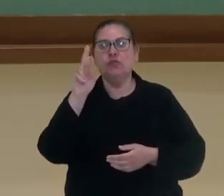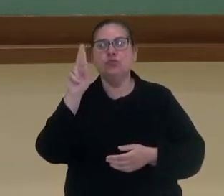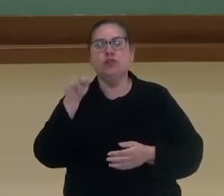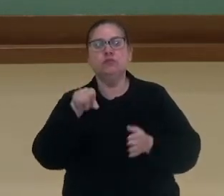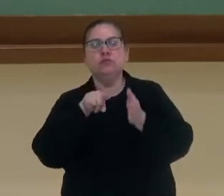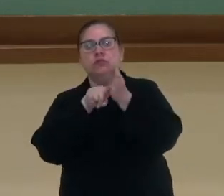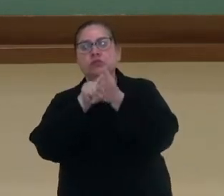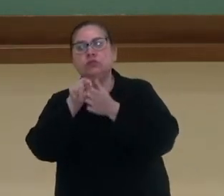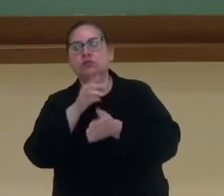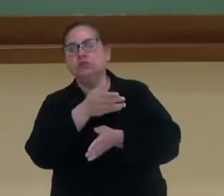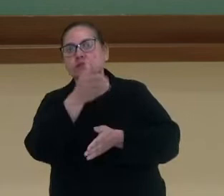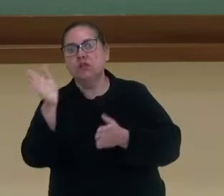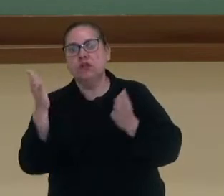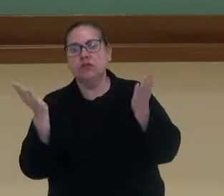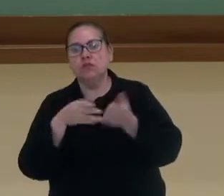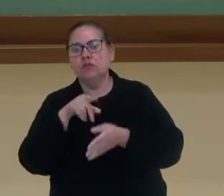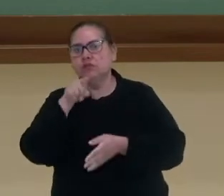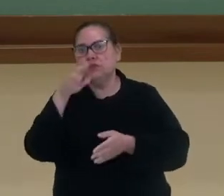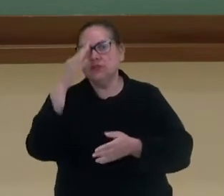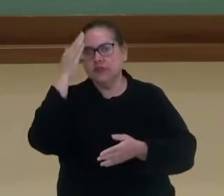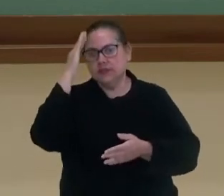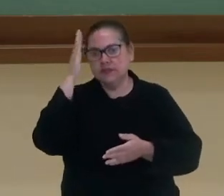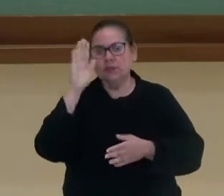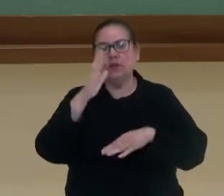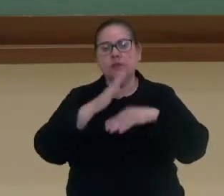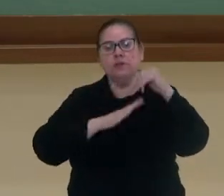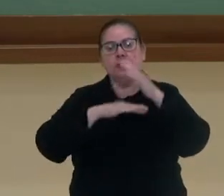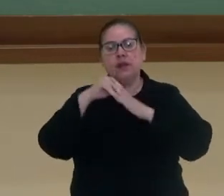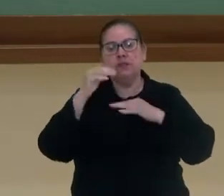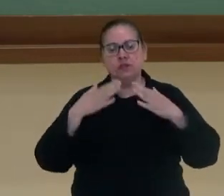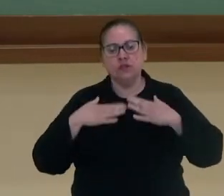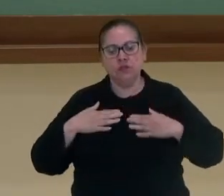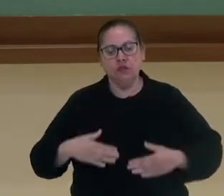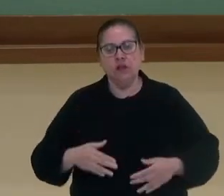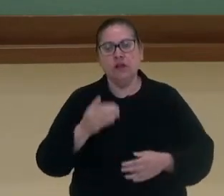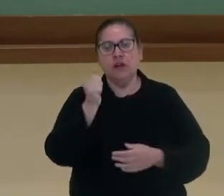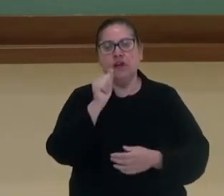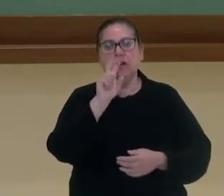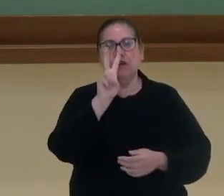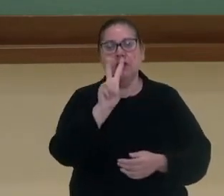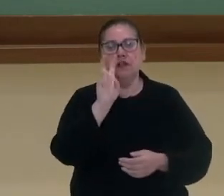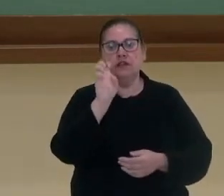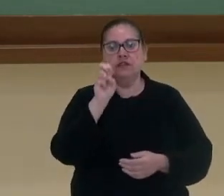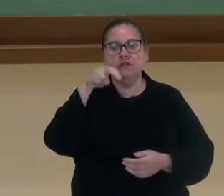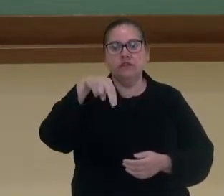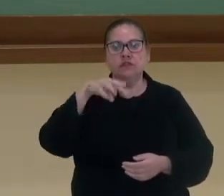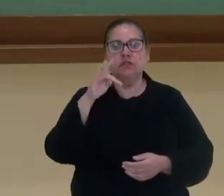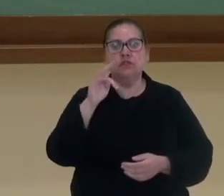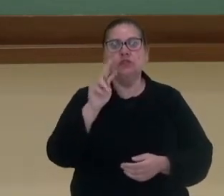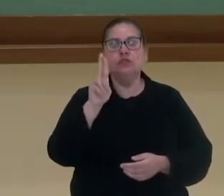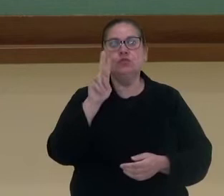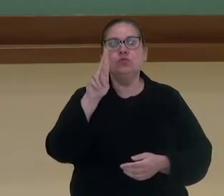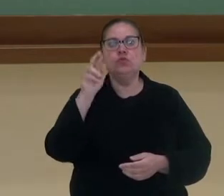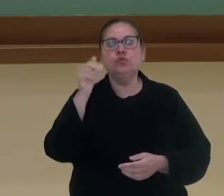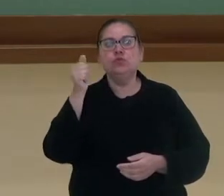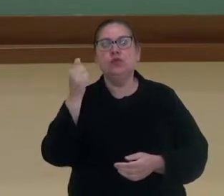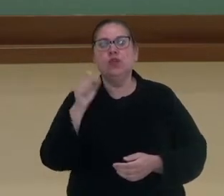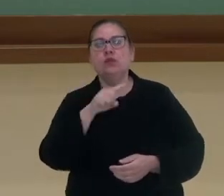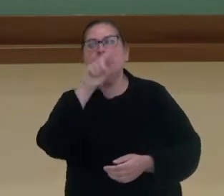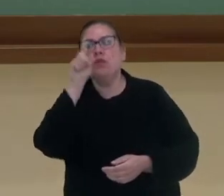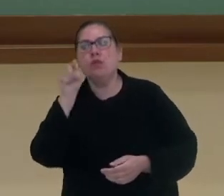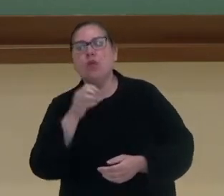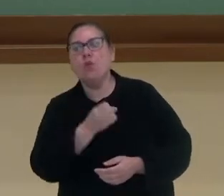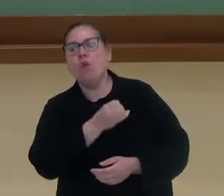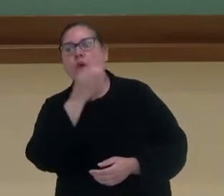para vocês agora, você sabe o que são as práticas corporais de aventura? Quais práticas corporais